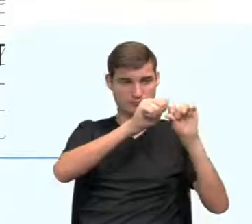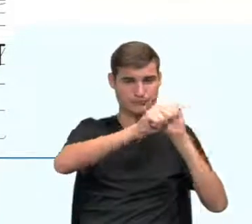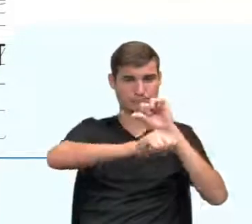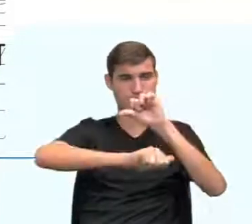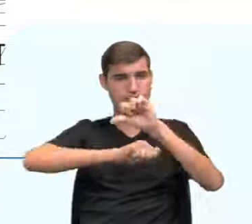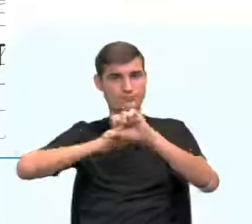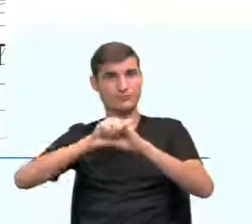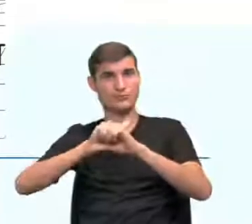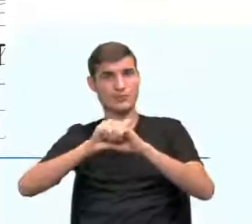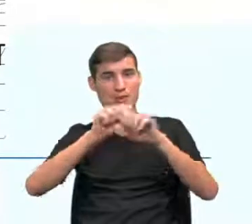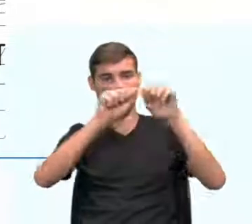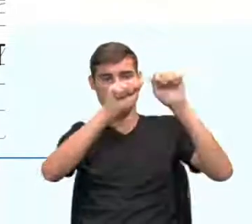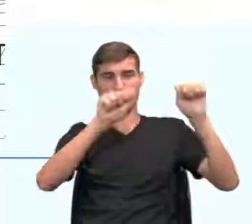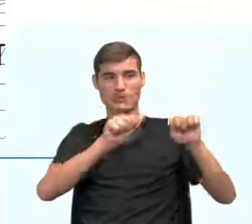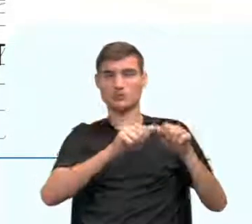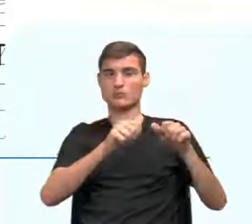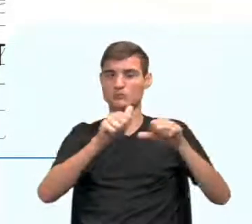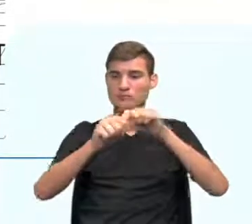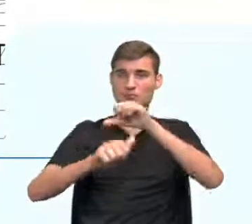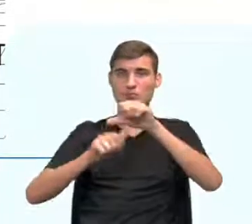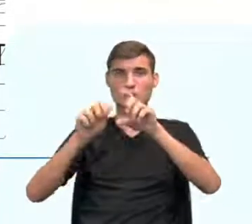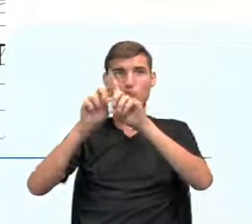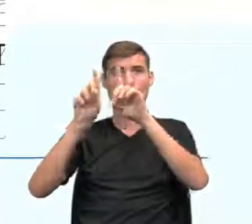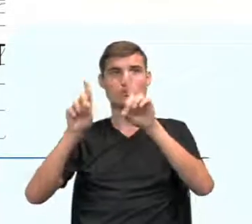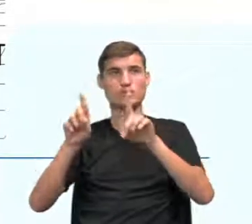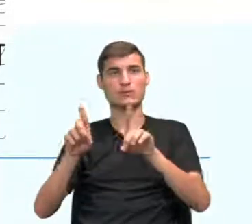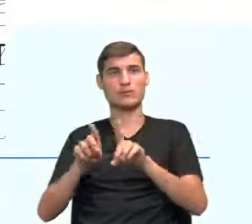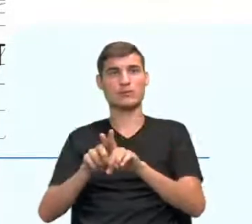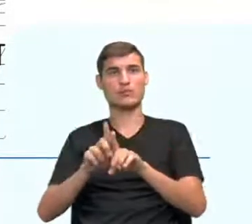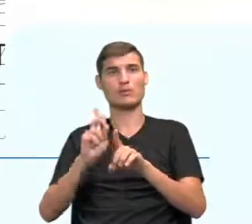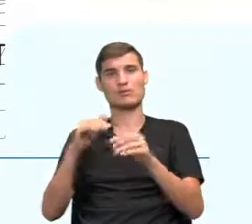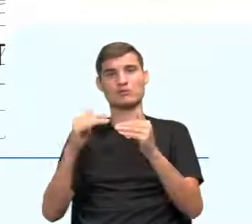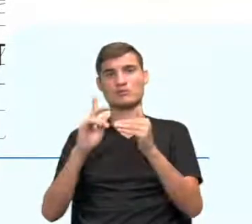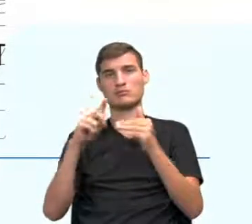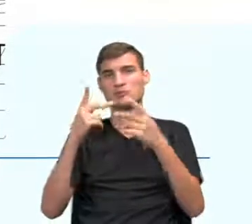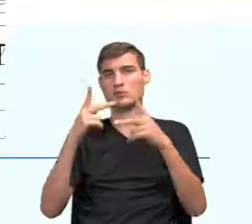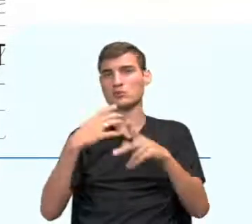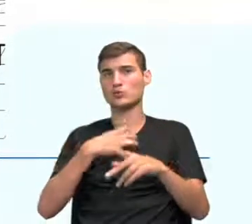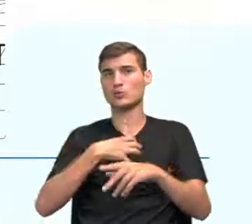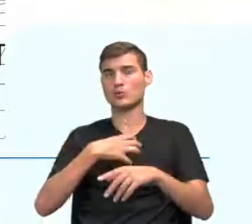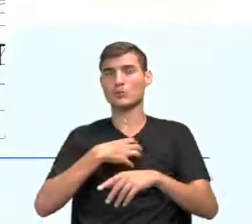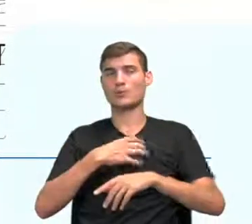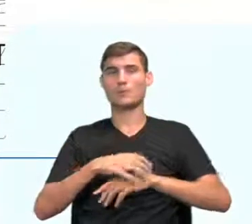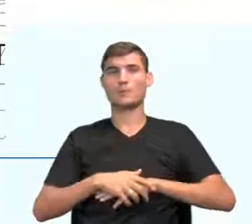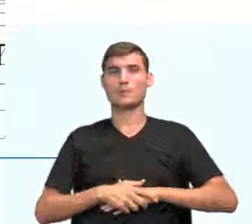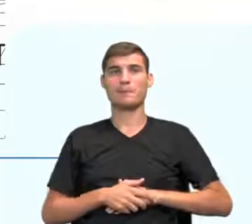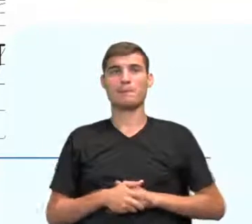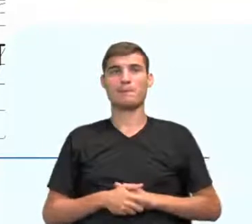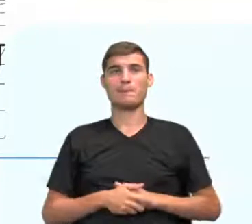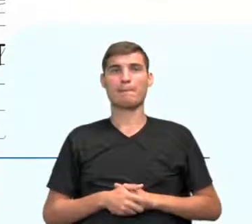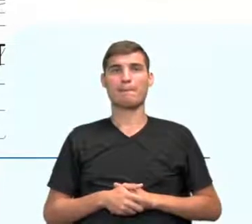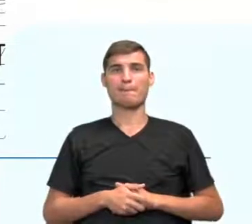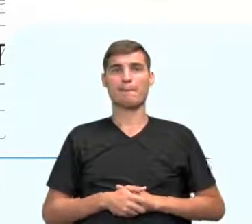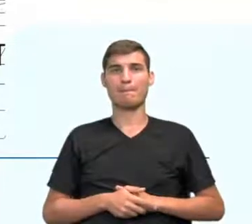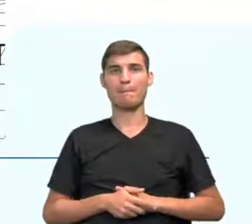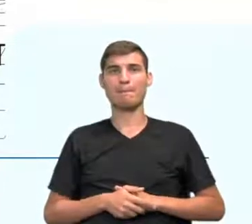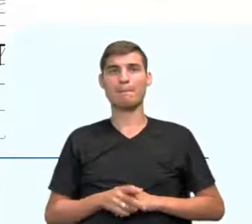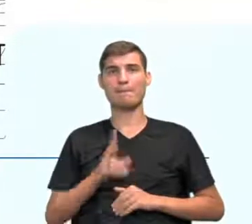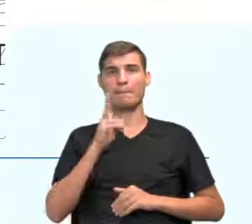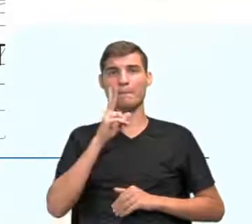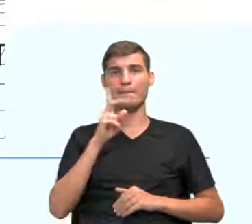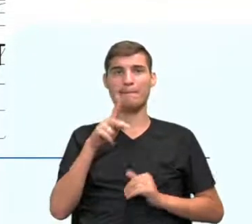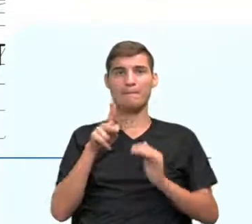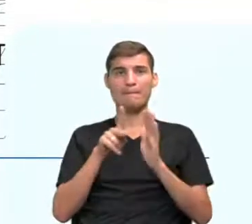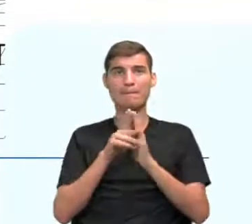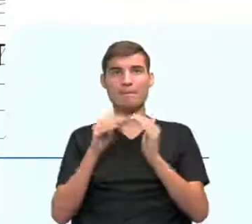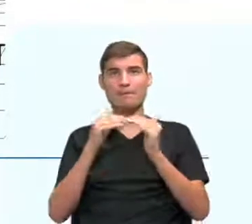em vermelho, agora fica em preto, que é o meu sinal digitalizado. E conforme eu aumento, aqui você vê que o sinal